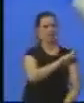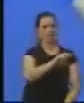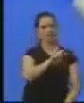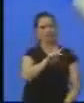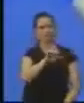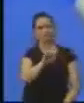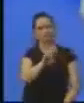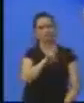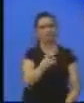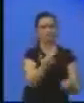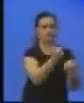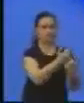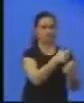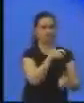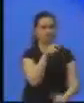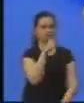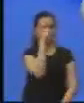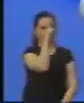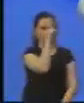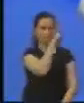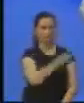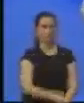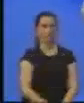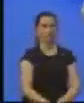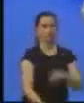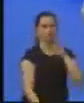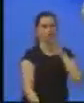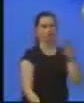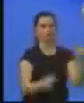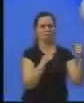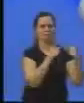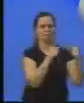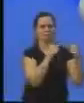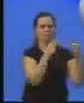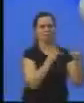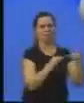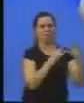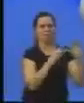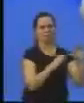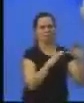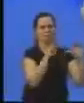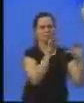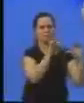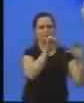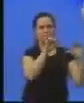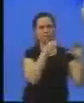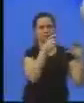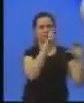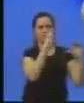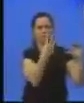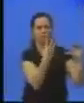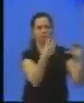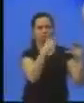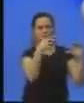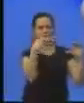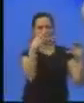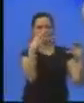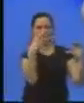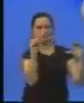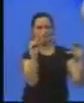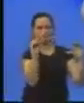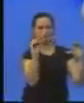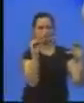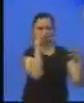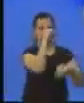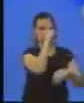substituiu o x, não esqueça. Vamos ver qual é a resposta correta? Alternativa C, isto é, f' de 3 igual a